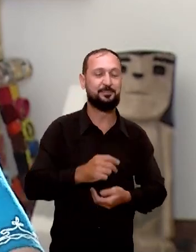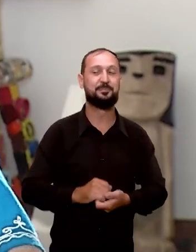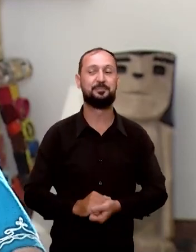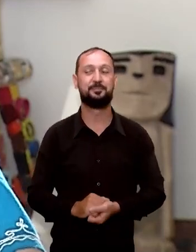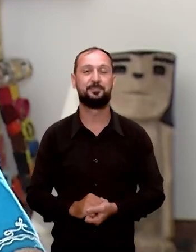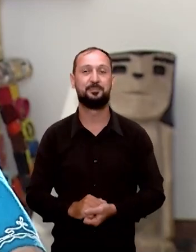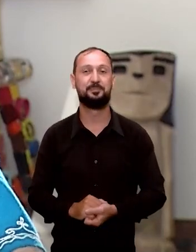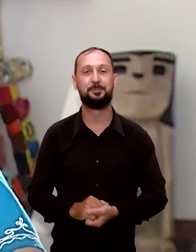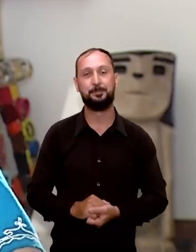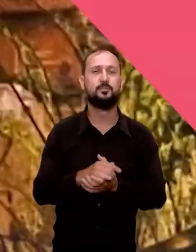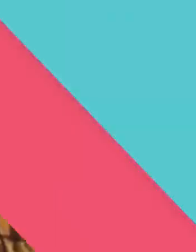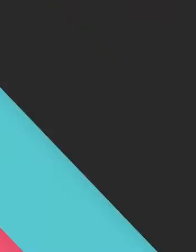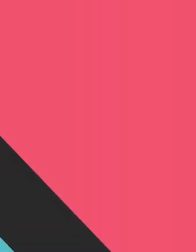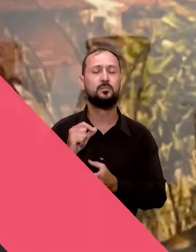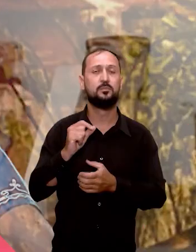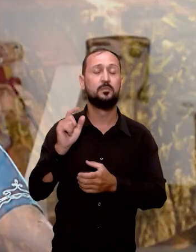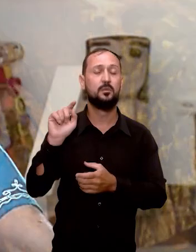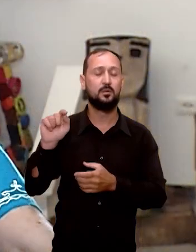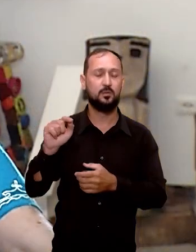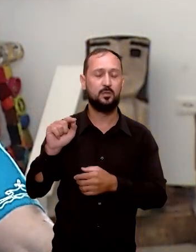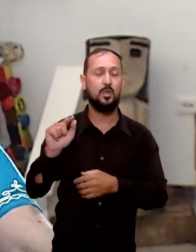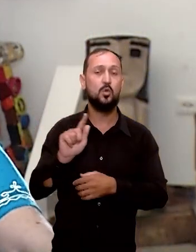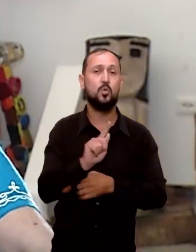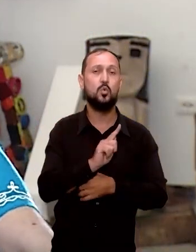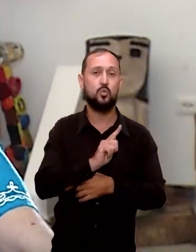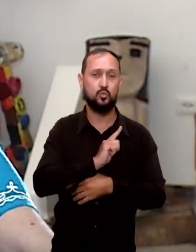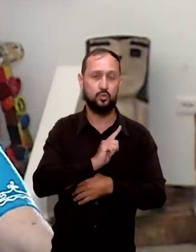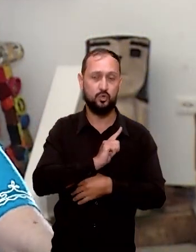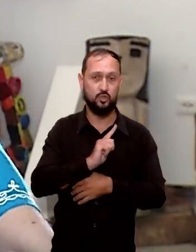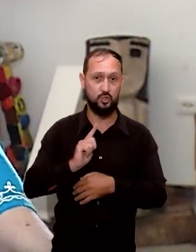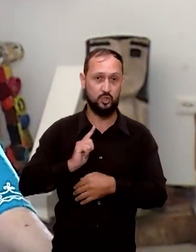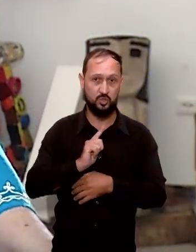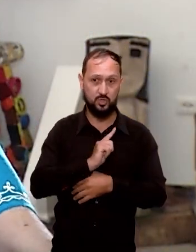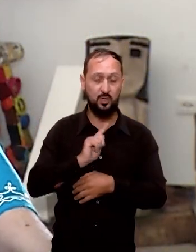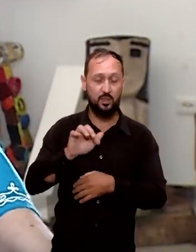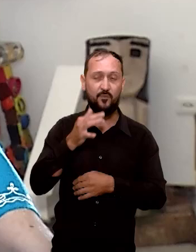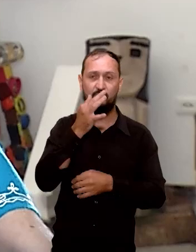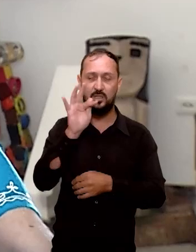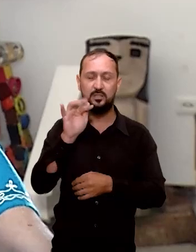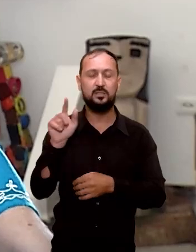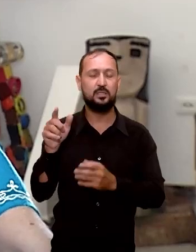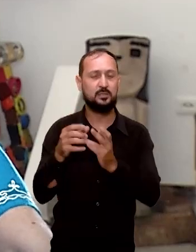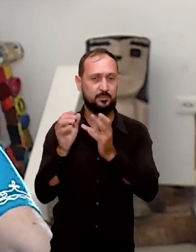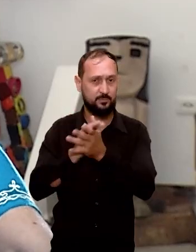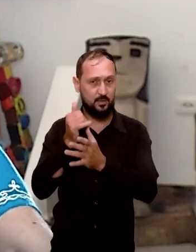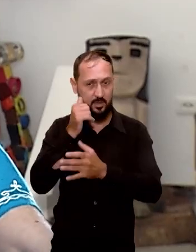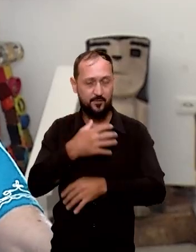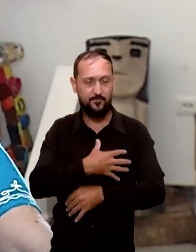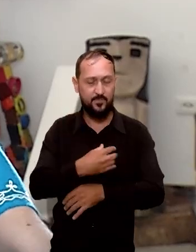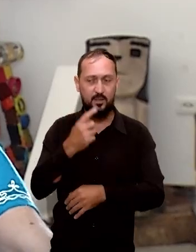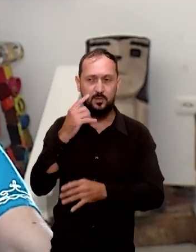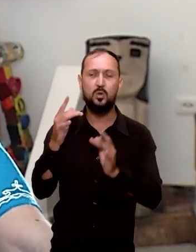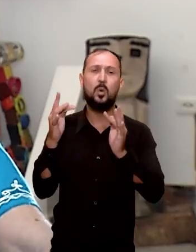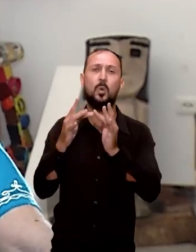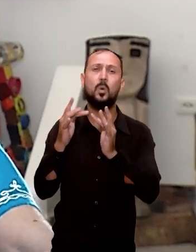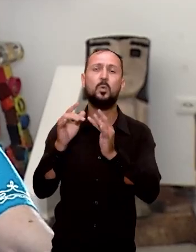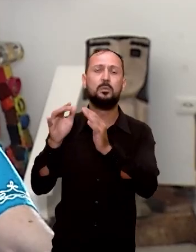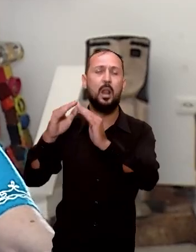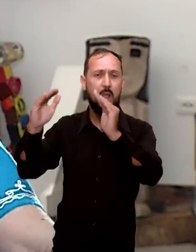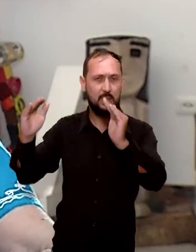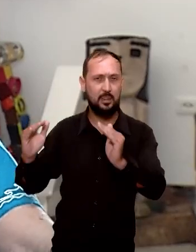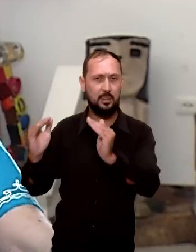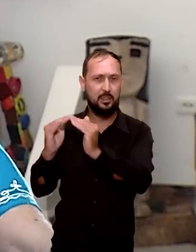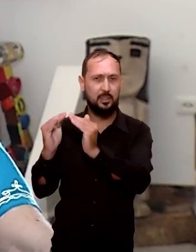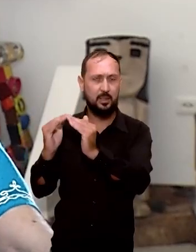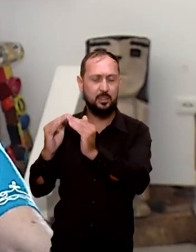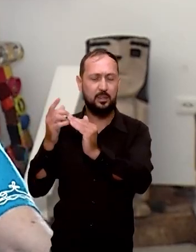da Inês e da Maria Elvira. Eu tenho um genro que é francês, né, o marido da Maria Elvira, e ele tinha contato com uma